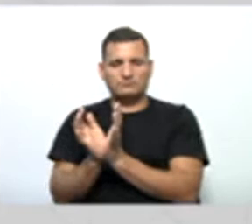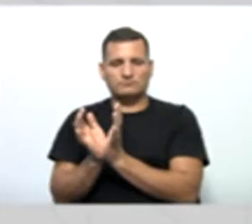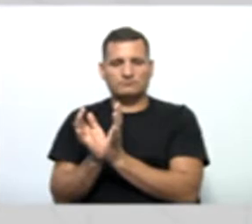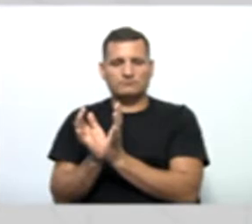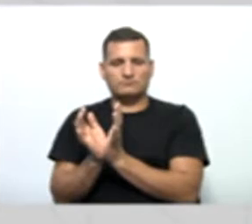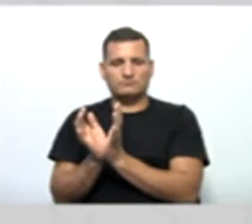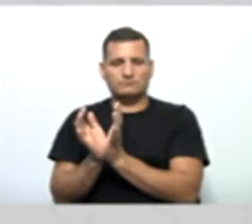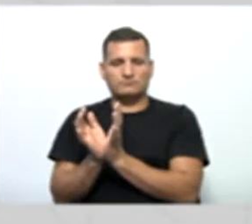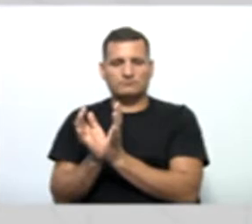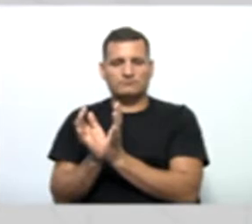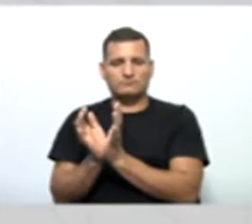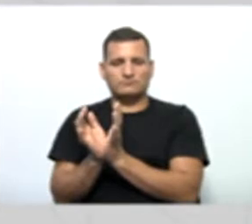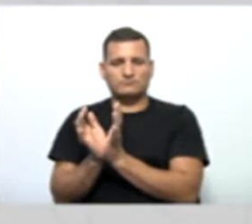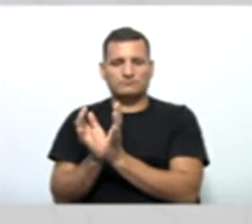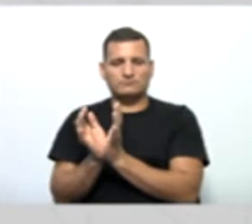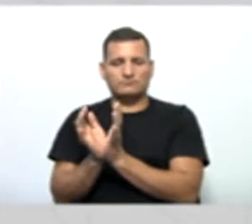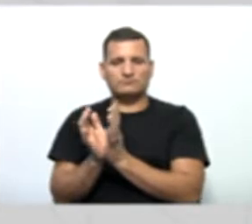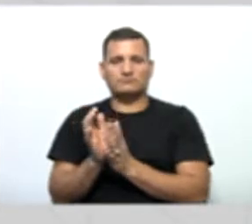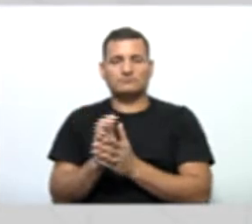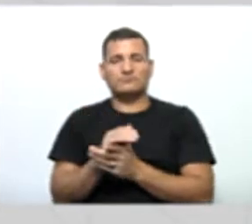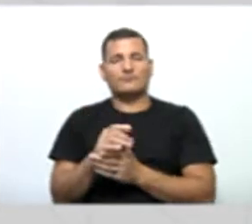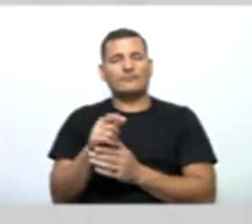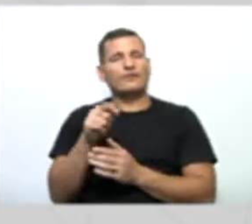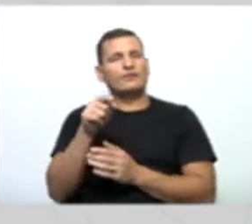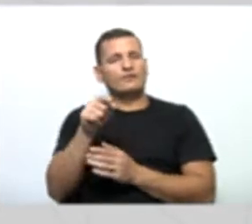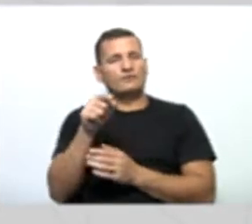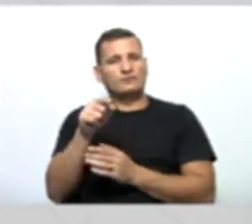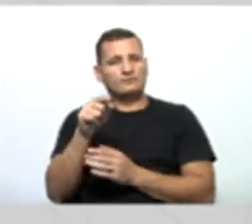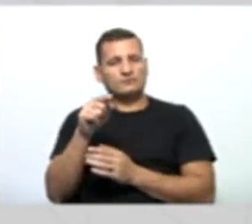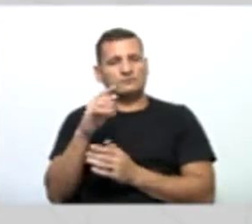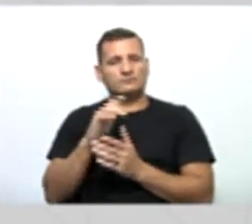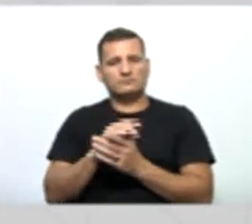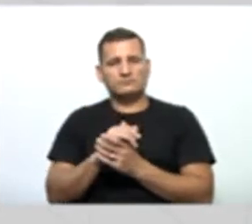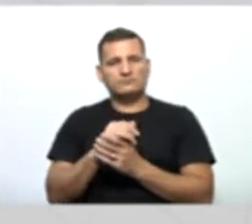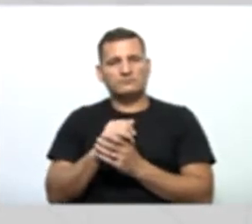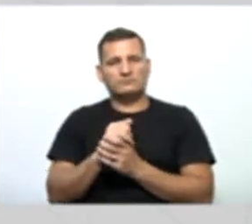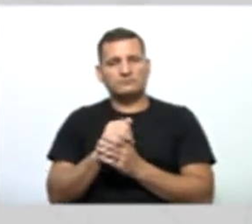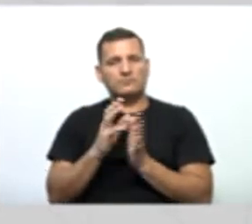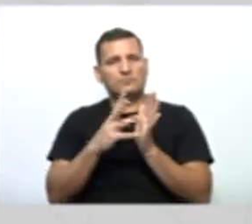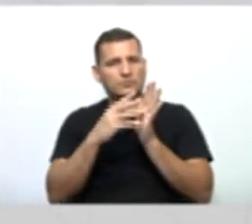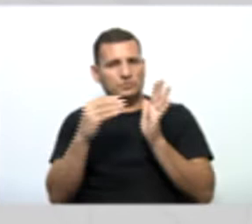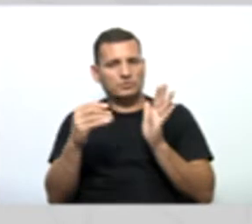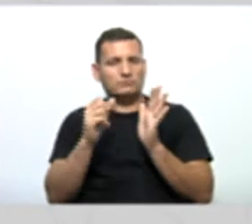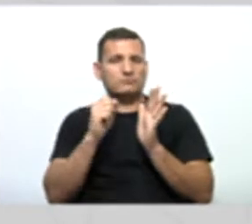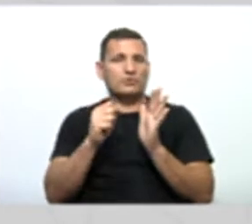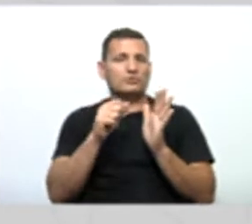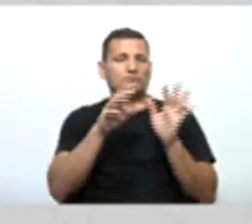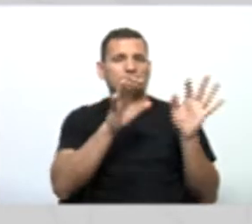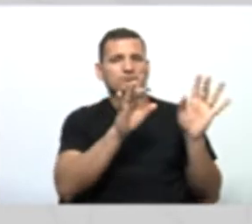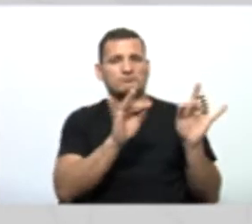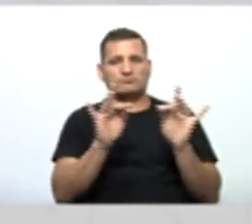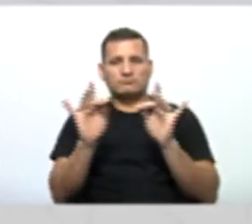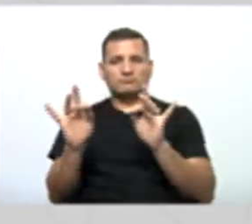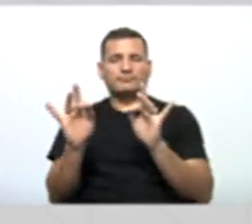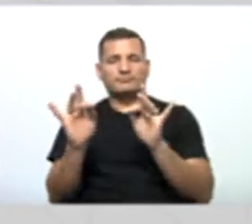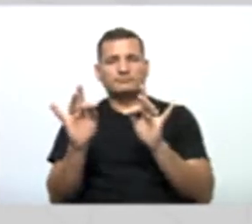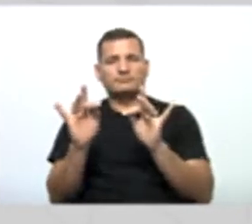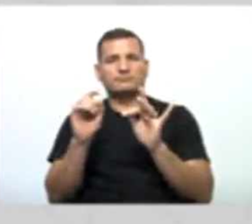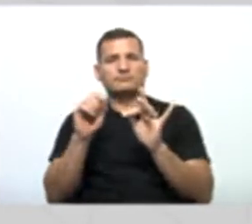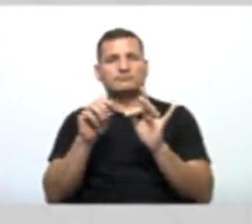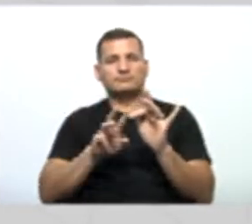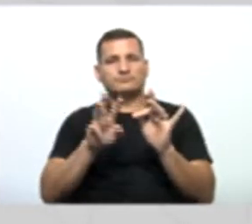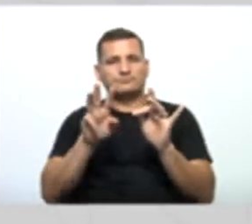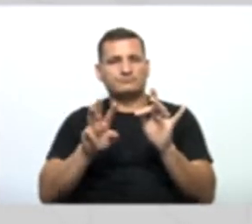professor. Essa ideia a gente já pode levar lá para as páginas web, né, Osomar? Porque o que